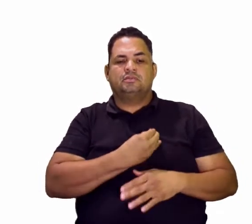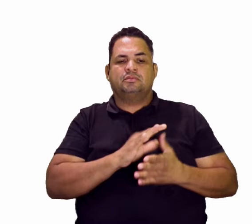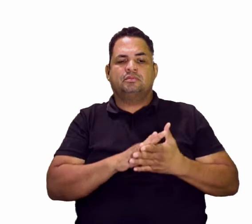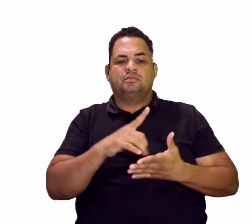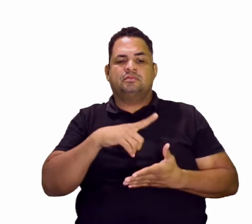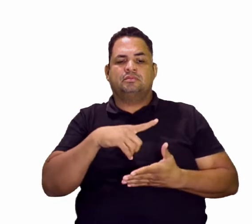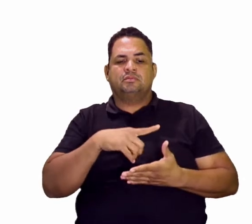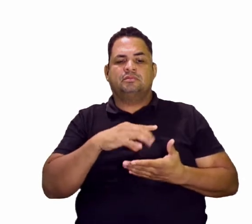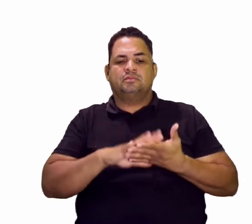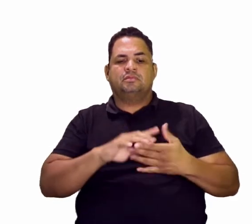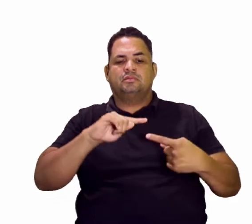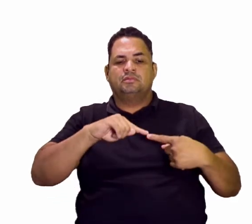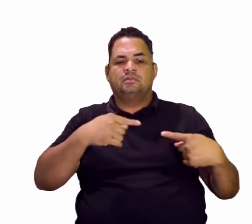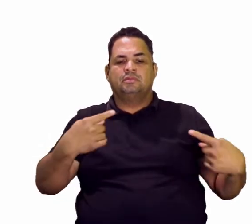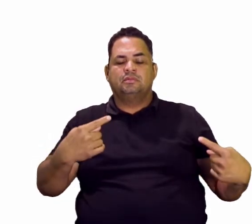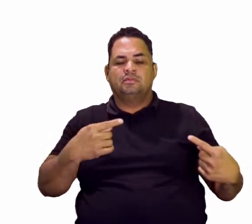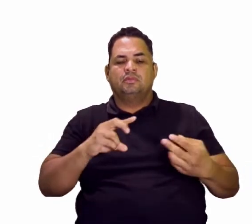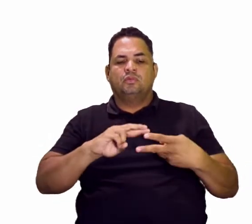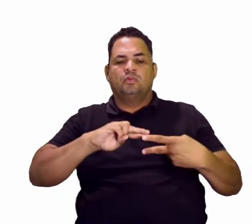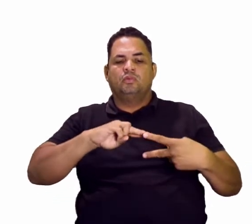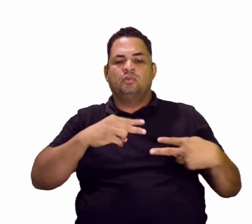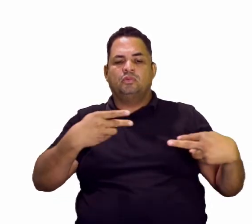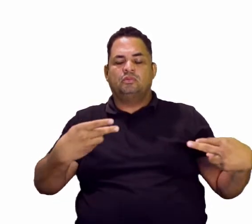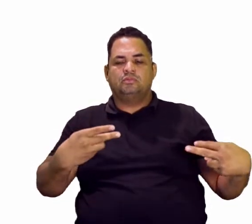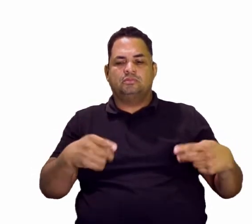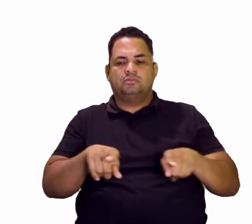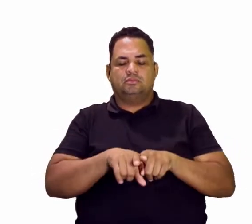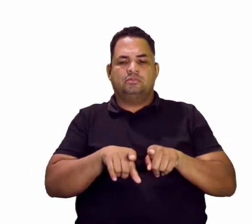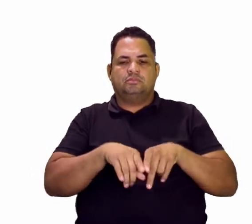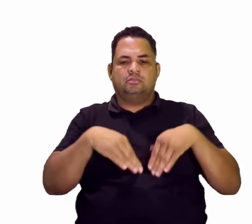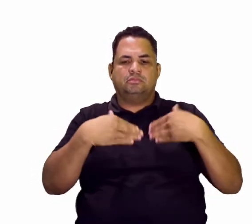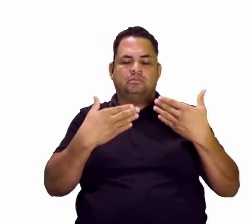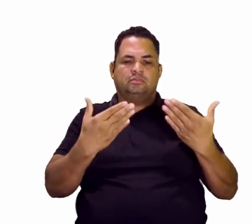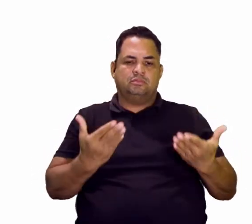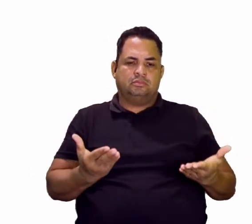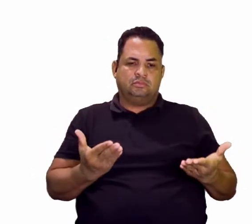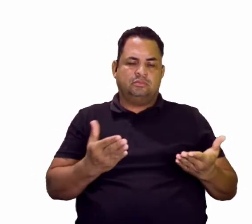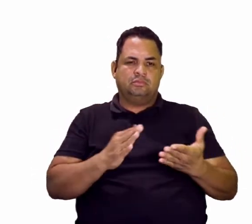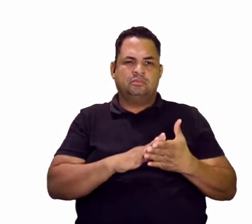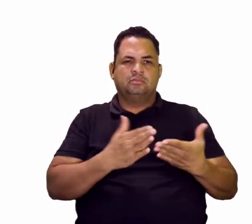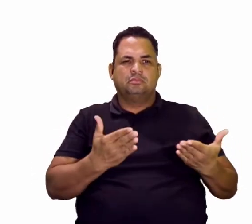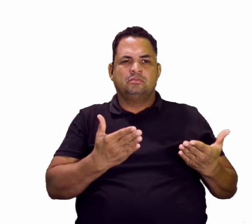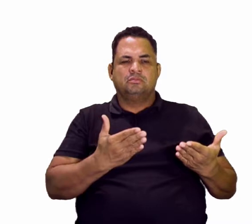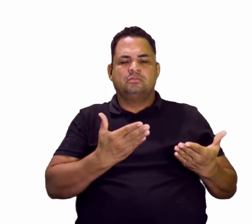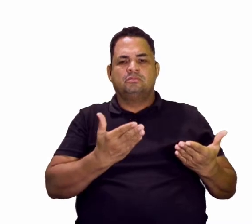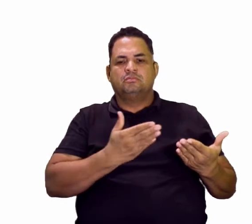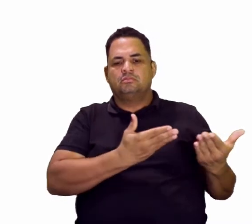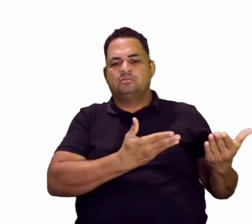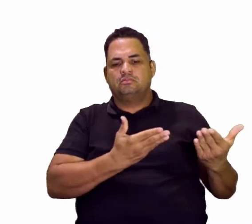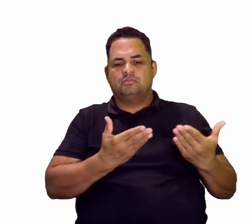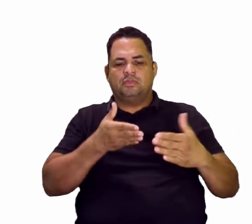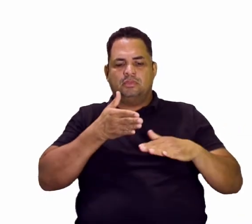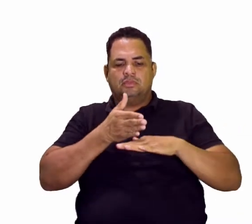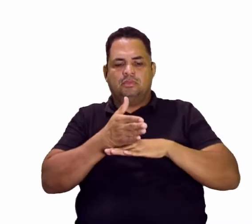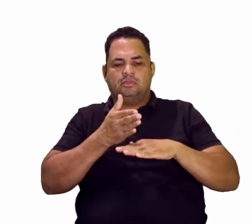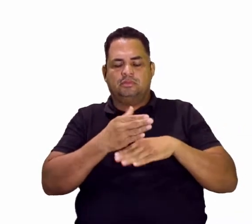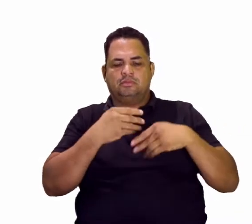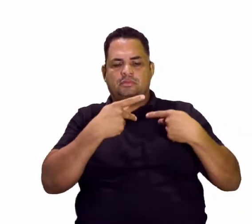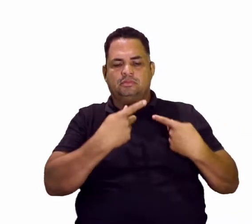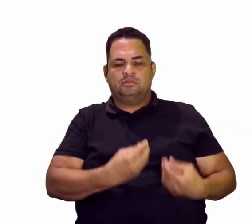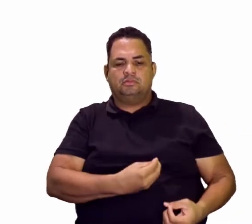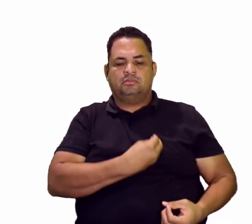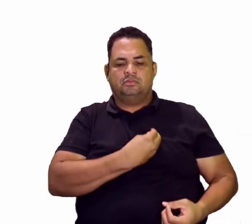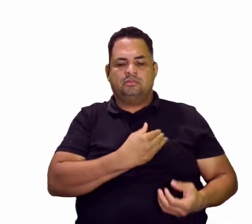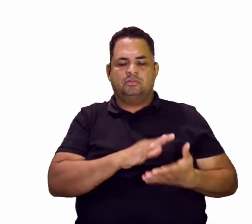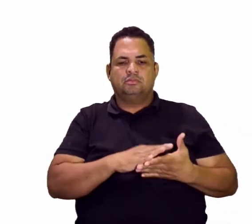de DNA ou de RNA e quando eles são trazidos, né, para os organismos